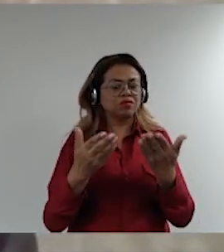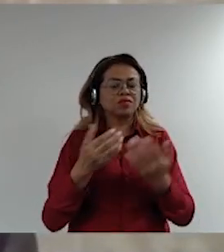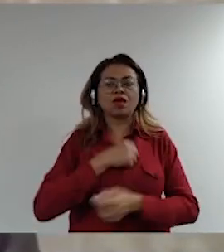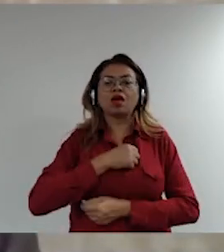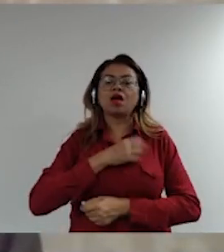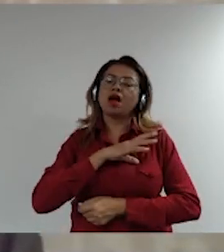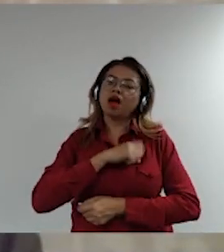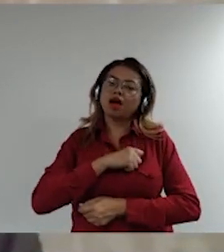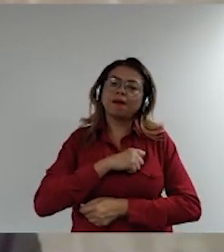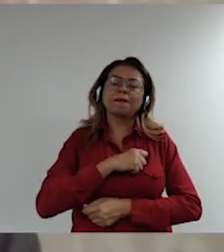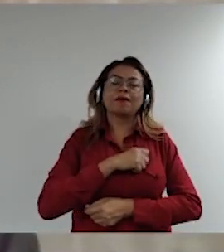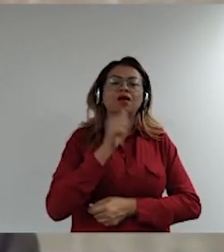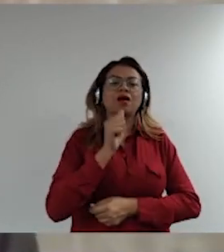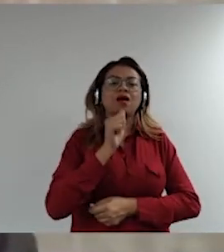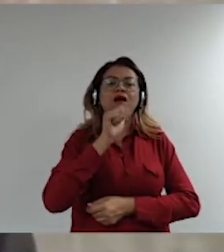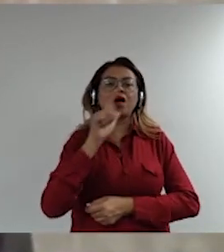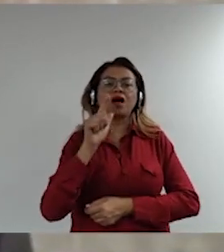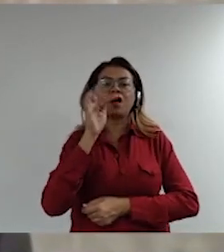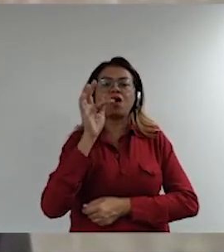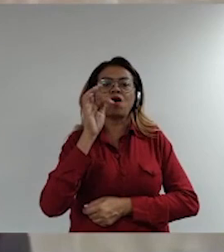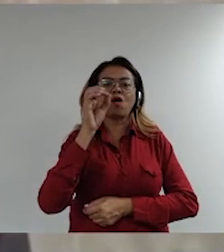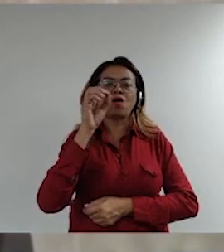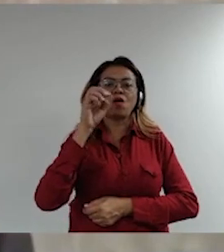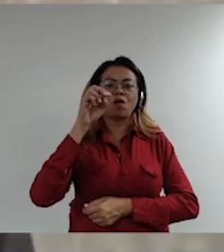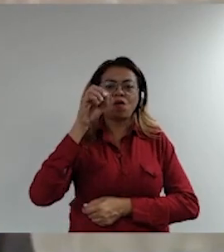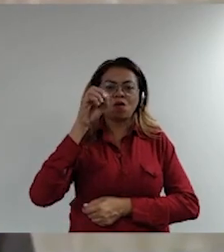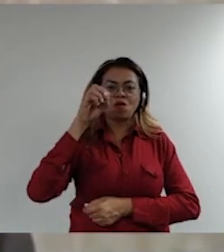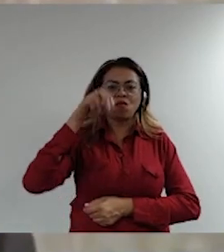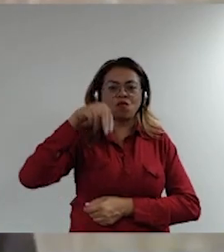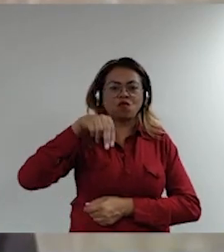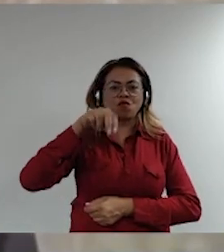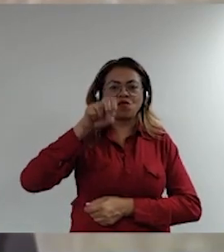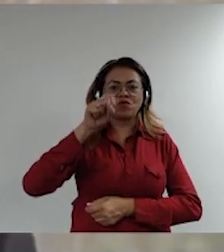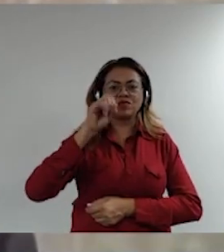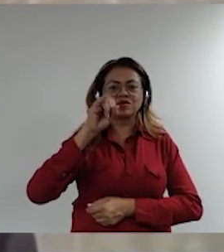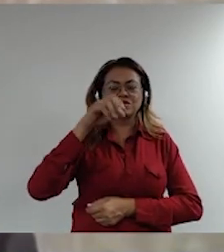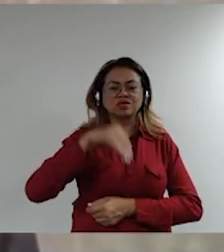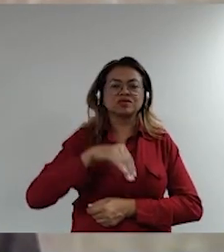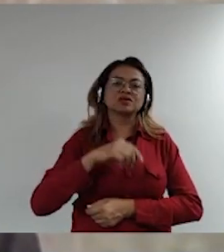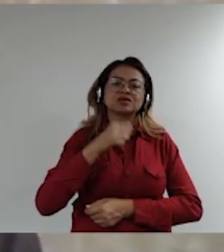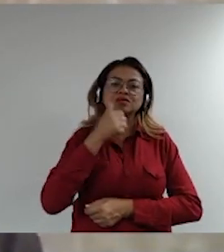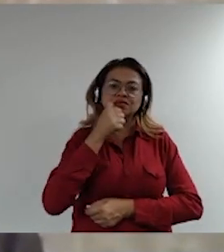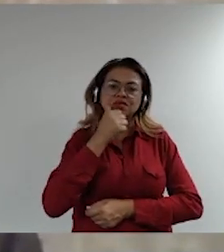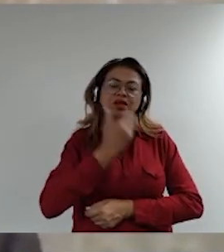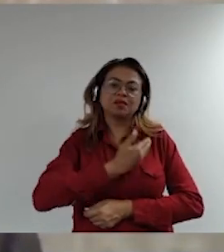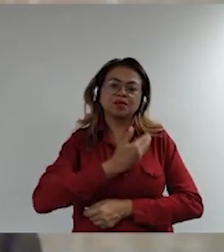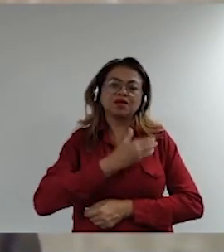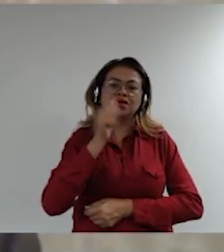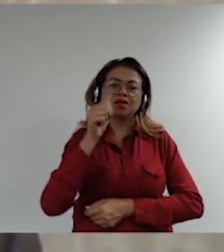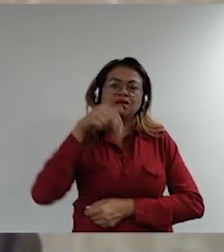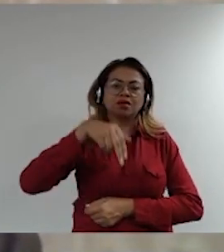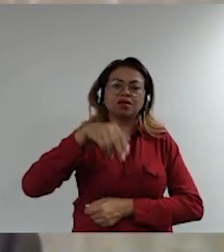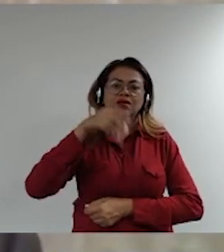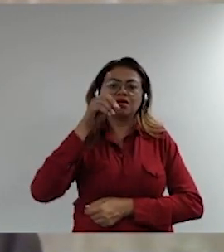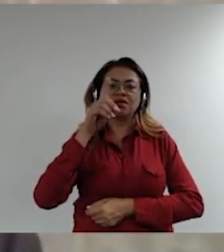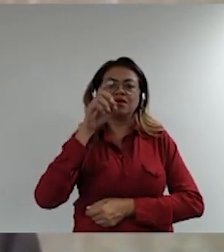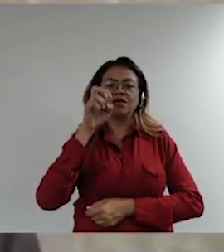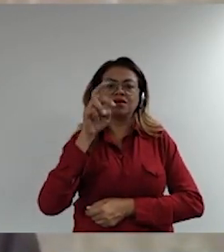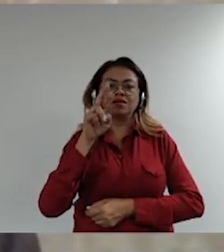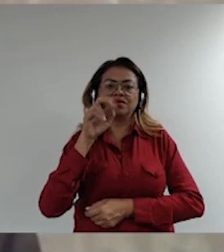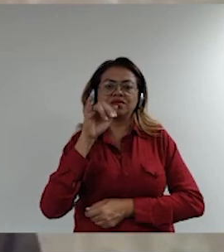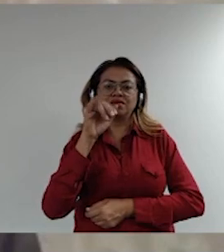Alfonsim, Davanzo, minha querida amiga Andréia, de fato é um grande desafio nós